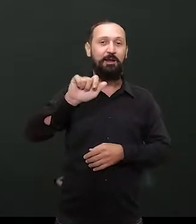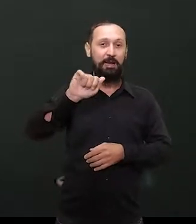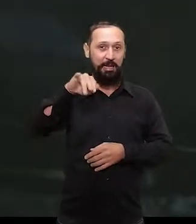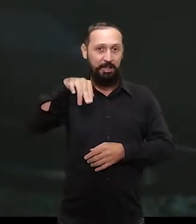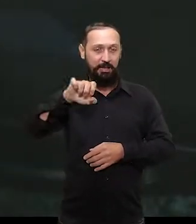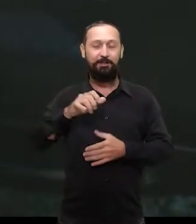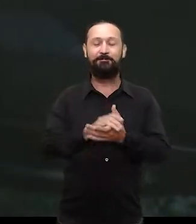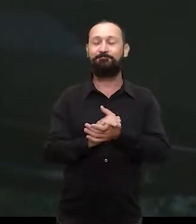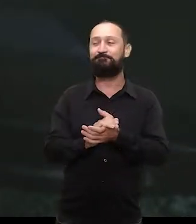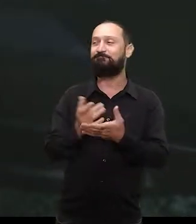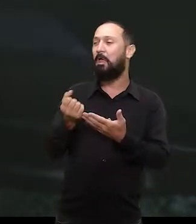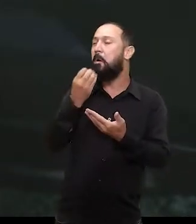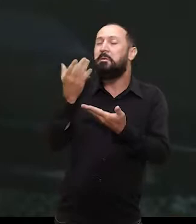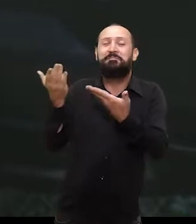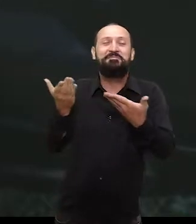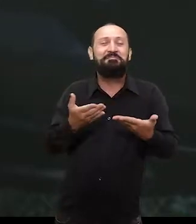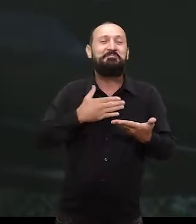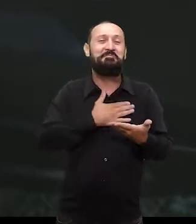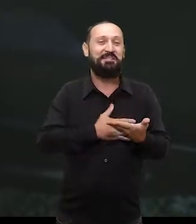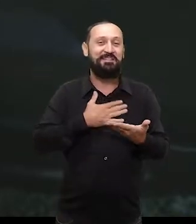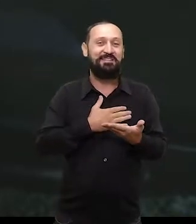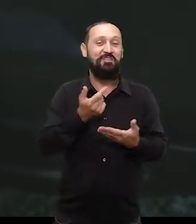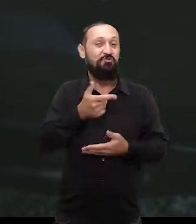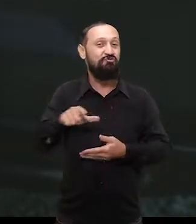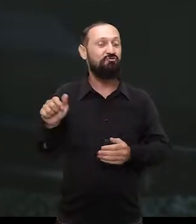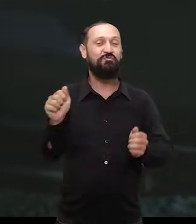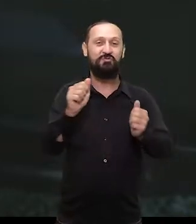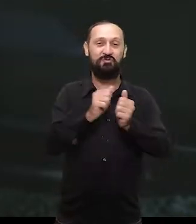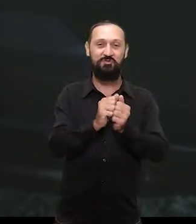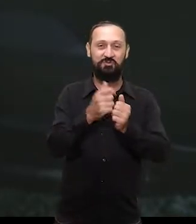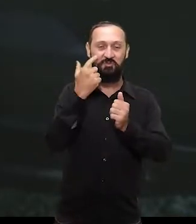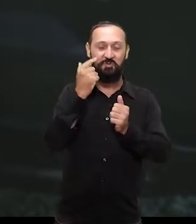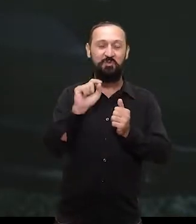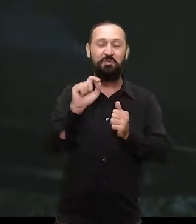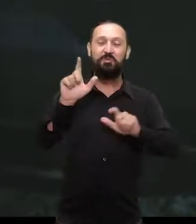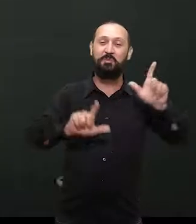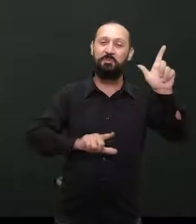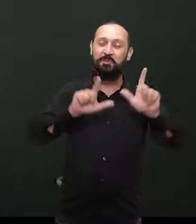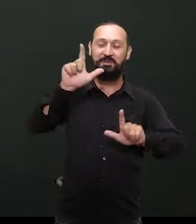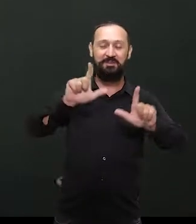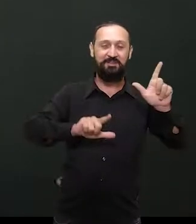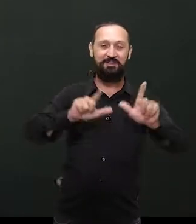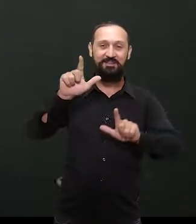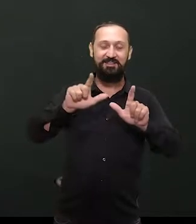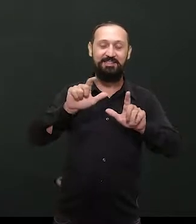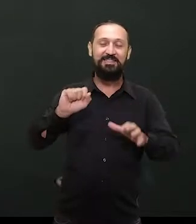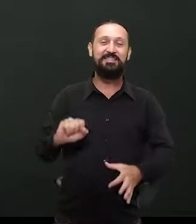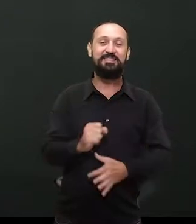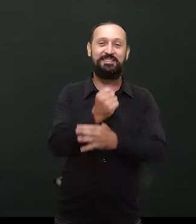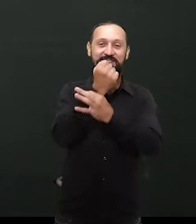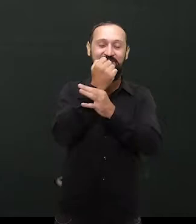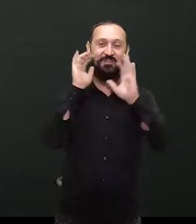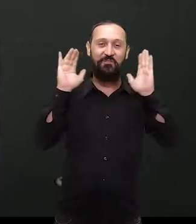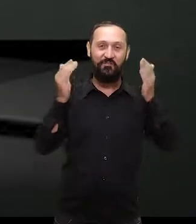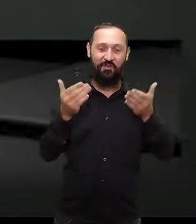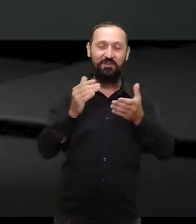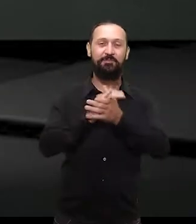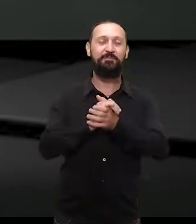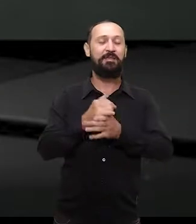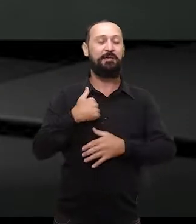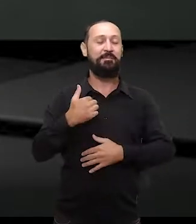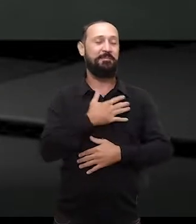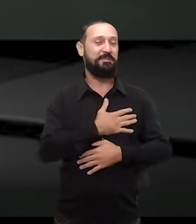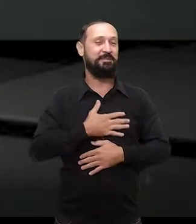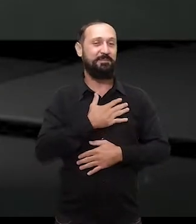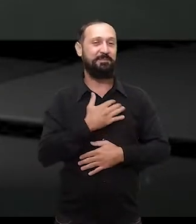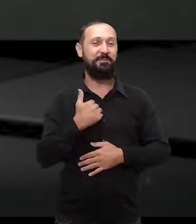benes a Dra Elaine é um prazer ter a senhora aqui novamente no programa segurança em Pauta O prazer é meu não é uma